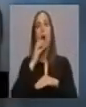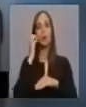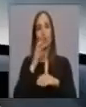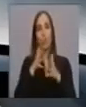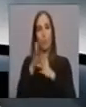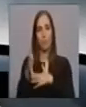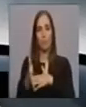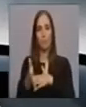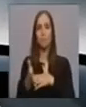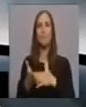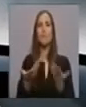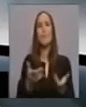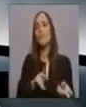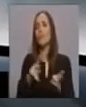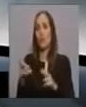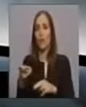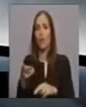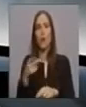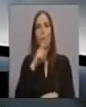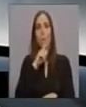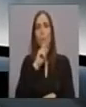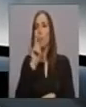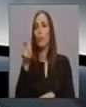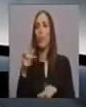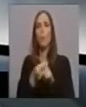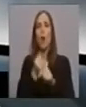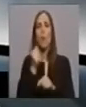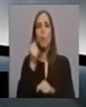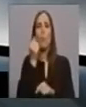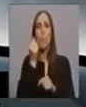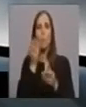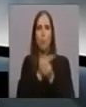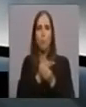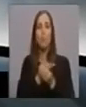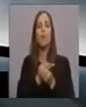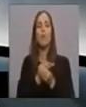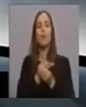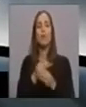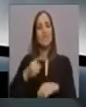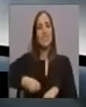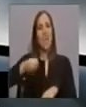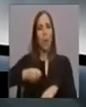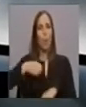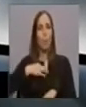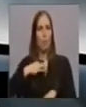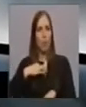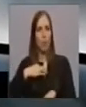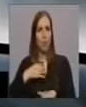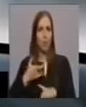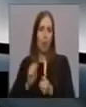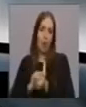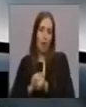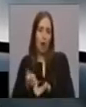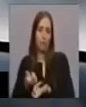podemos ir comprar o pão nosso saco pan não sempre utilizavam e basta-lhe paulo mas isso era utilizar o papel mais